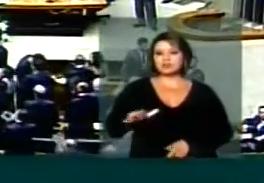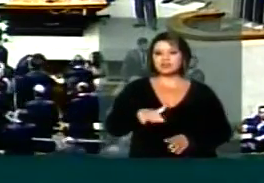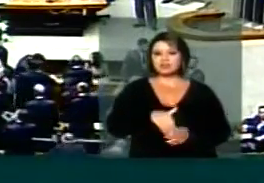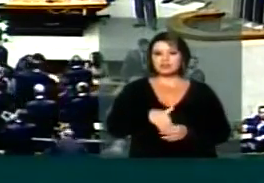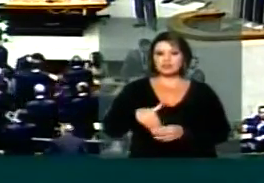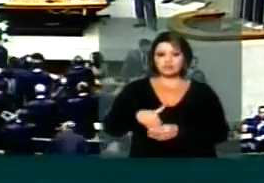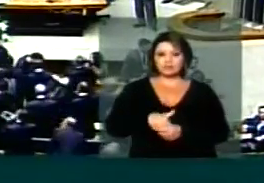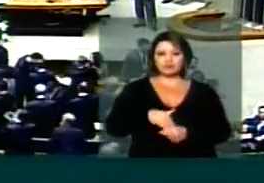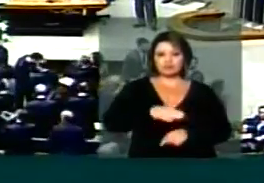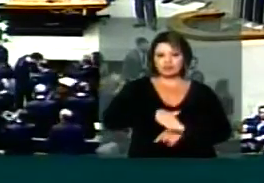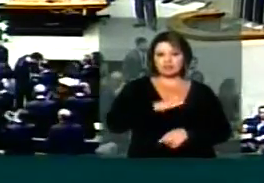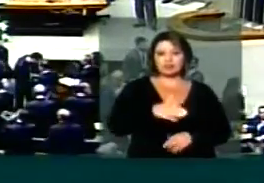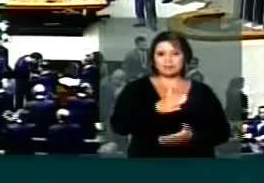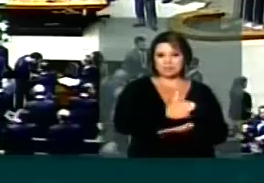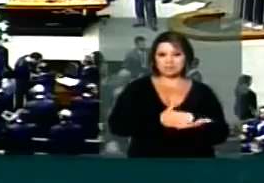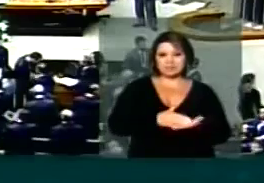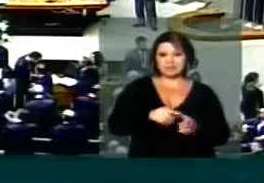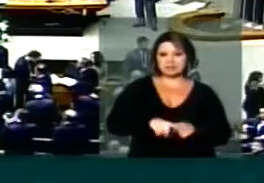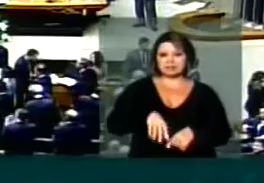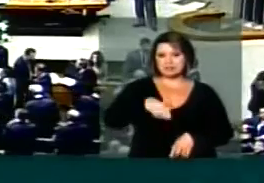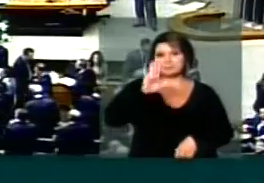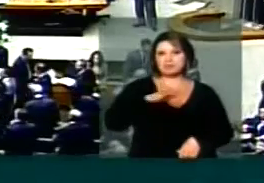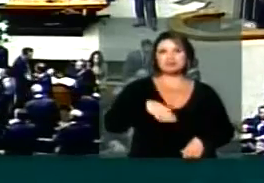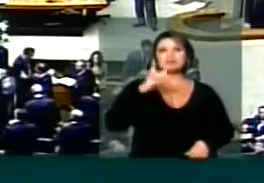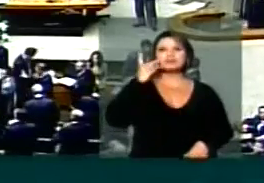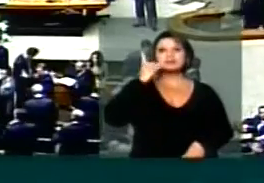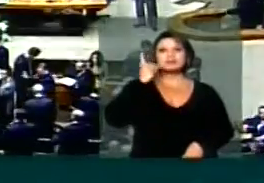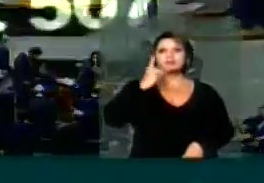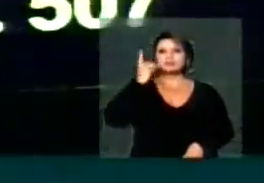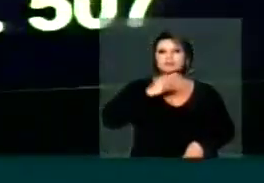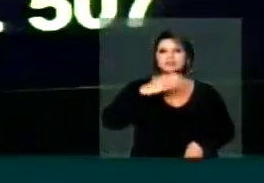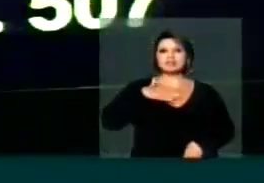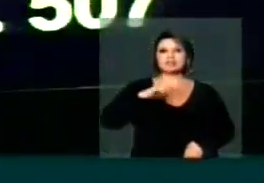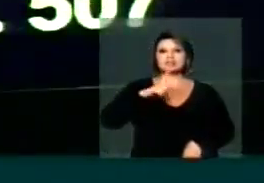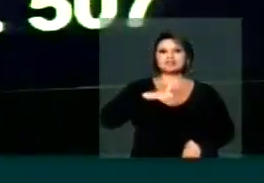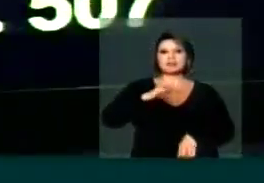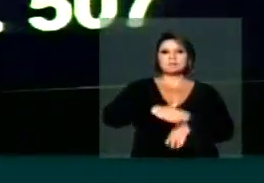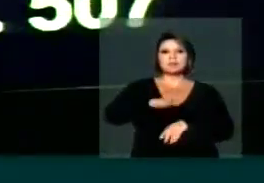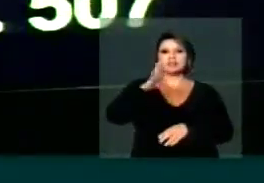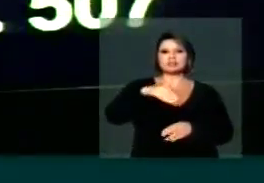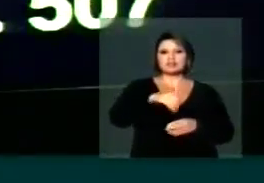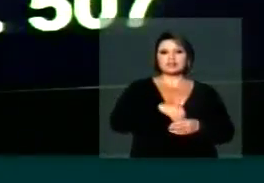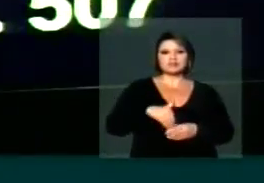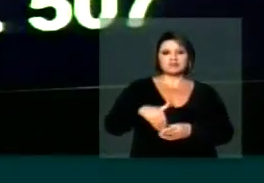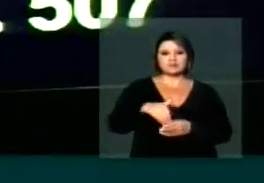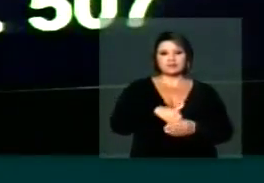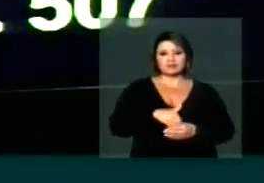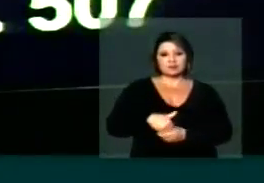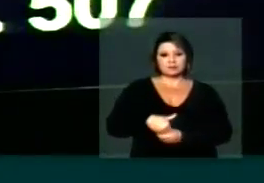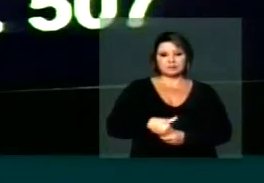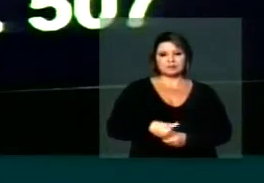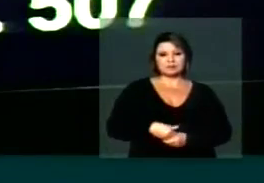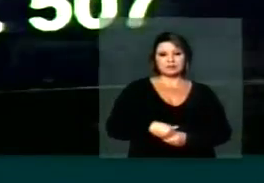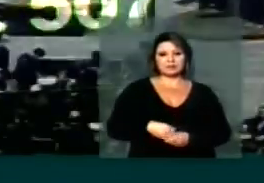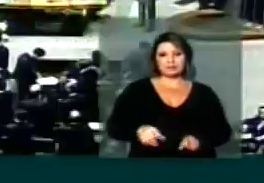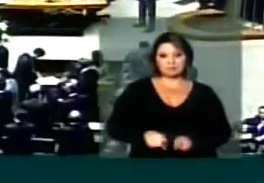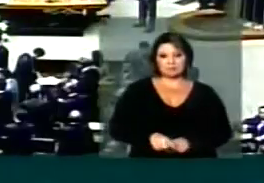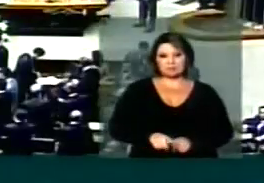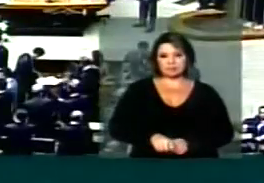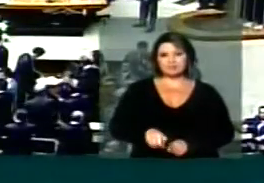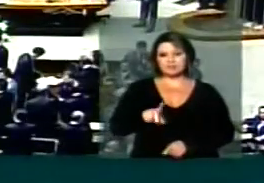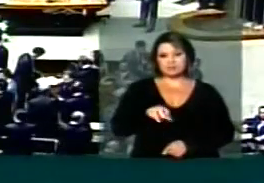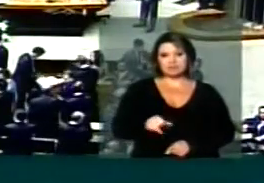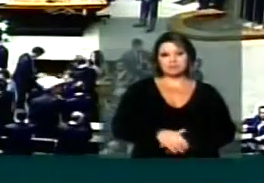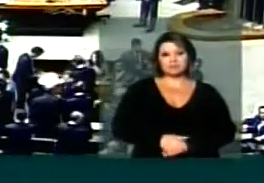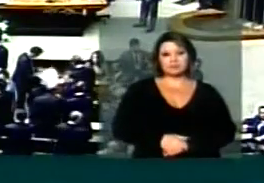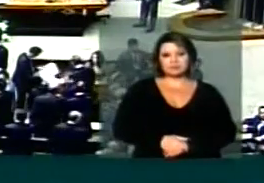a maioria absoluta dos deputados. Tendo 257, quem obtiver a maioria dos votos desses 257, pelo menos, estaria eleito.